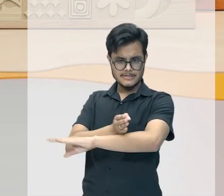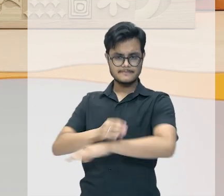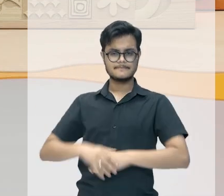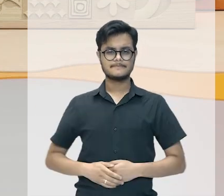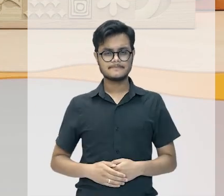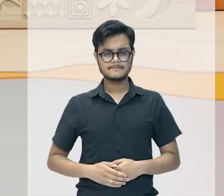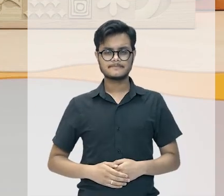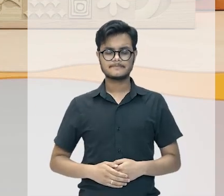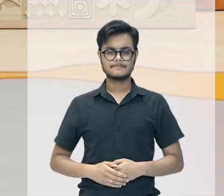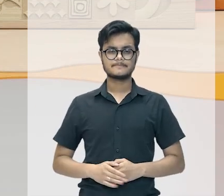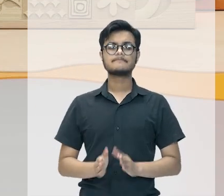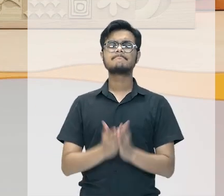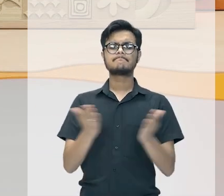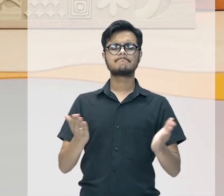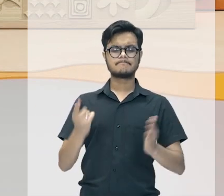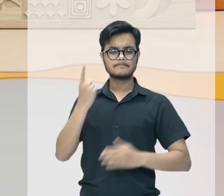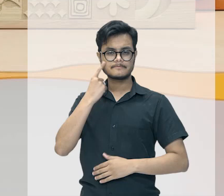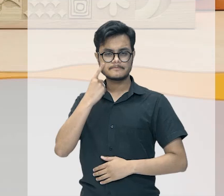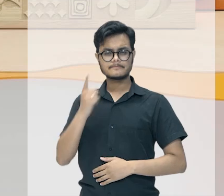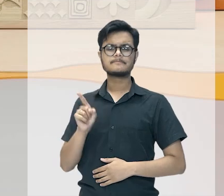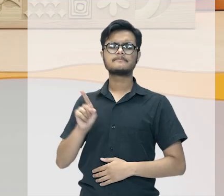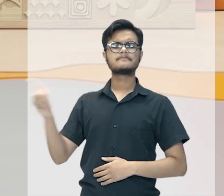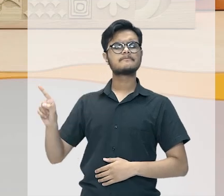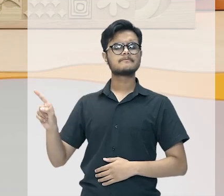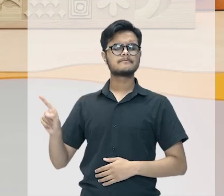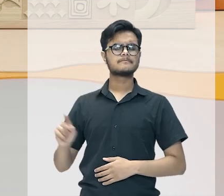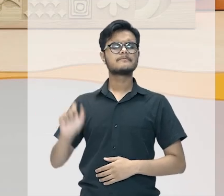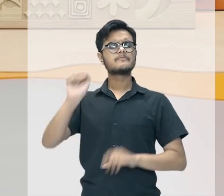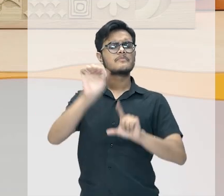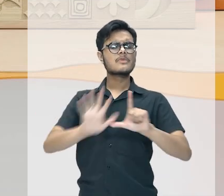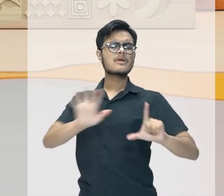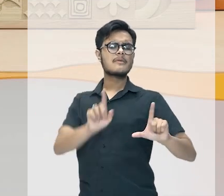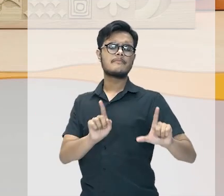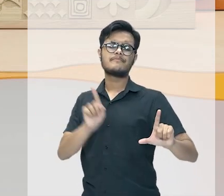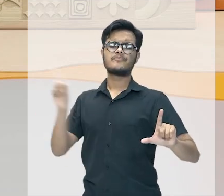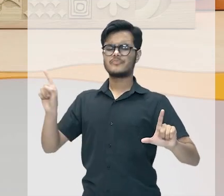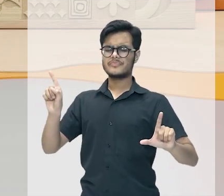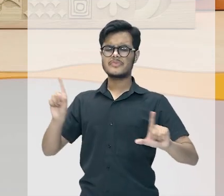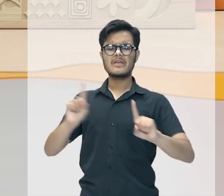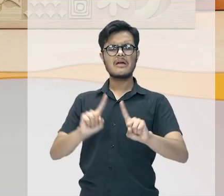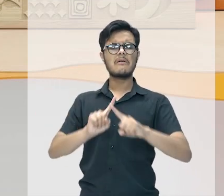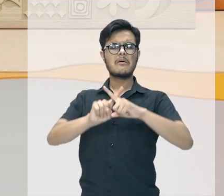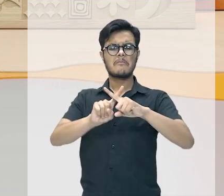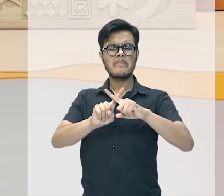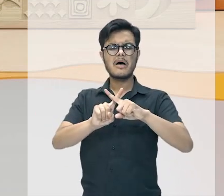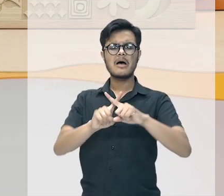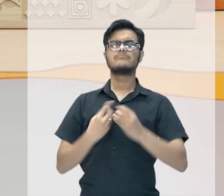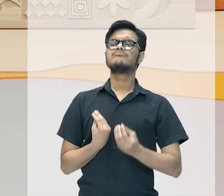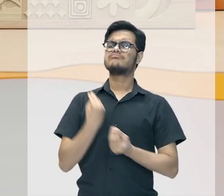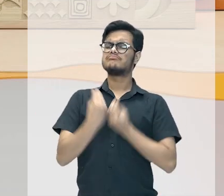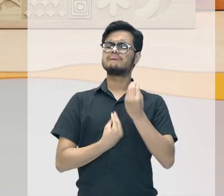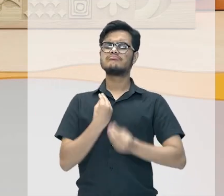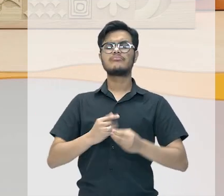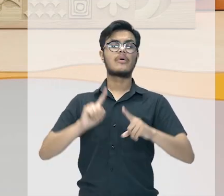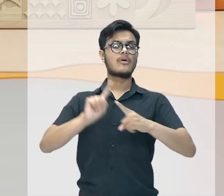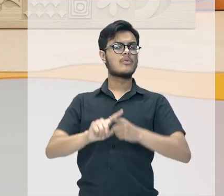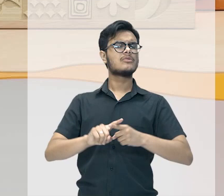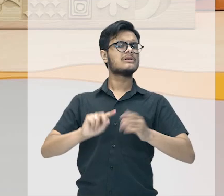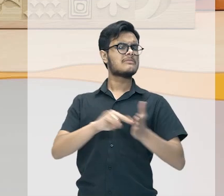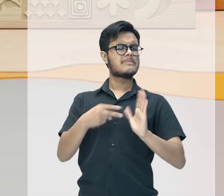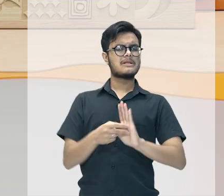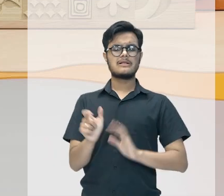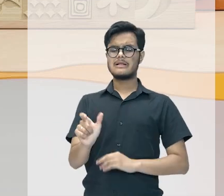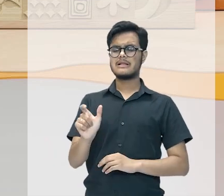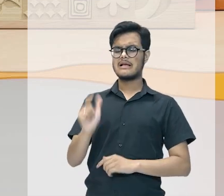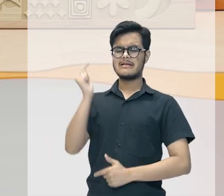Média. Olha só, acompanha comigo agora uma outra imagem que nós temos aqui. Como é que vai se dar, né? Da onde que surgiu,